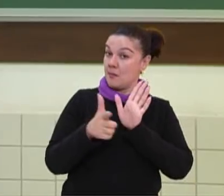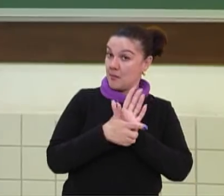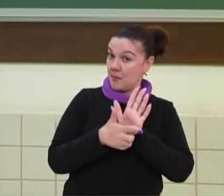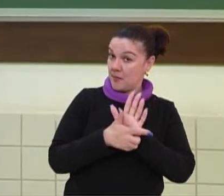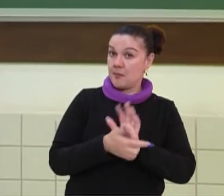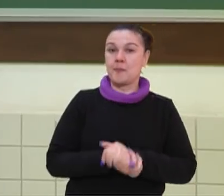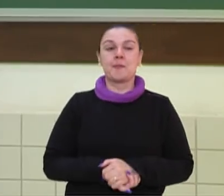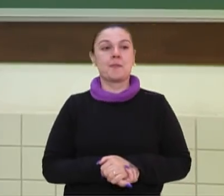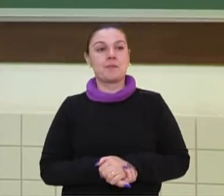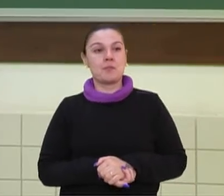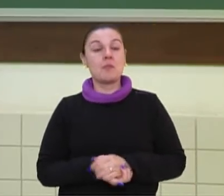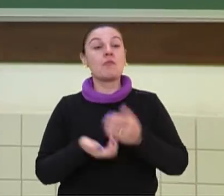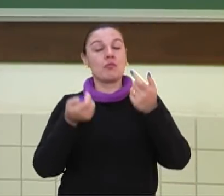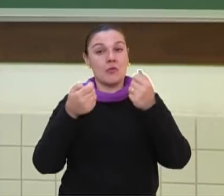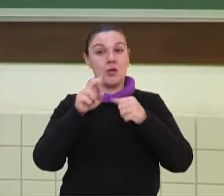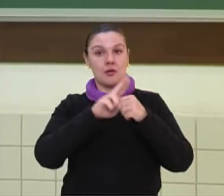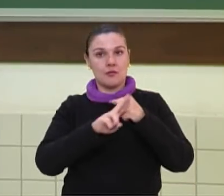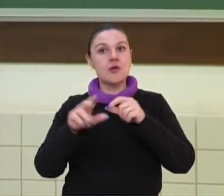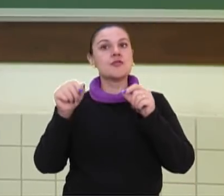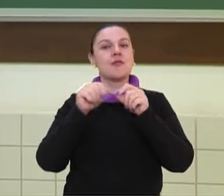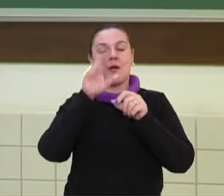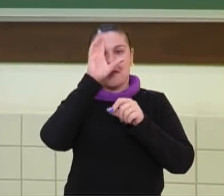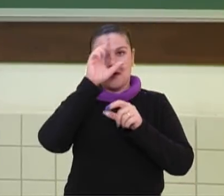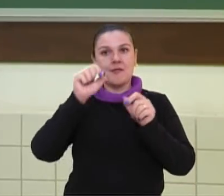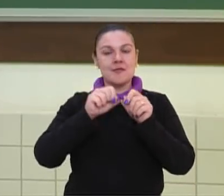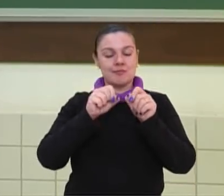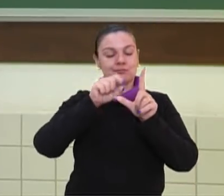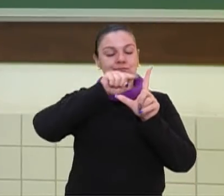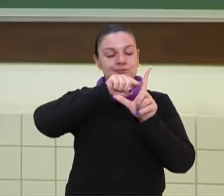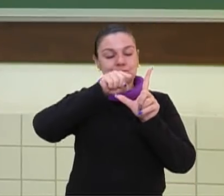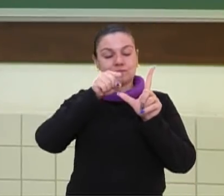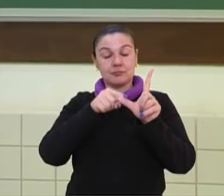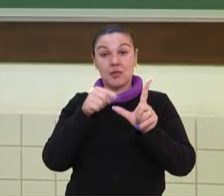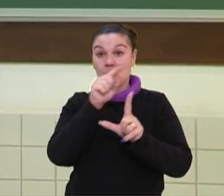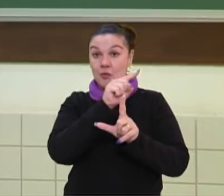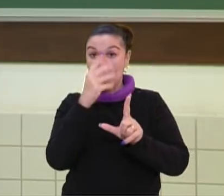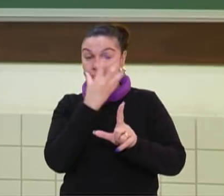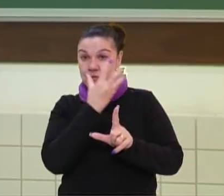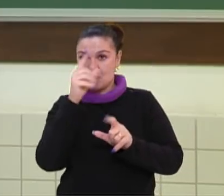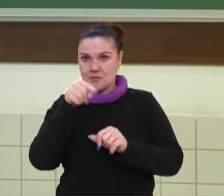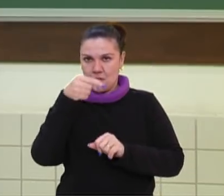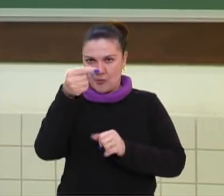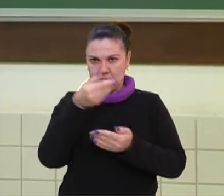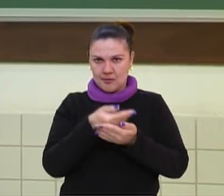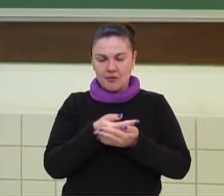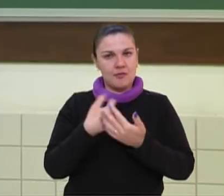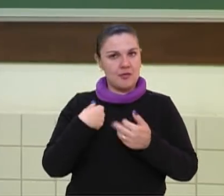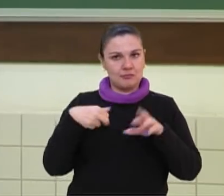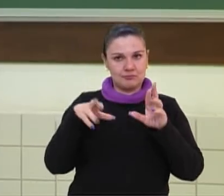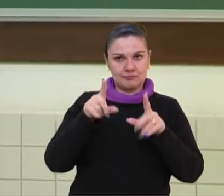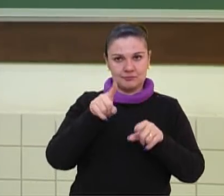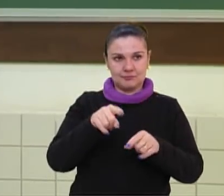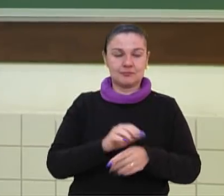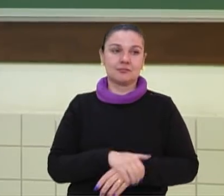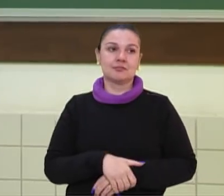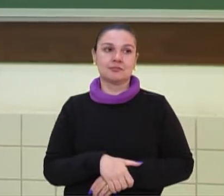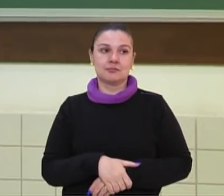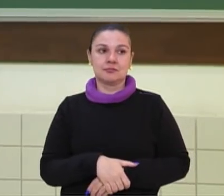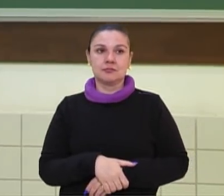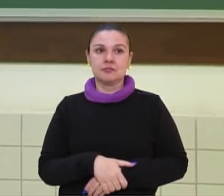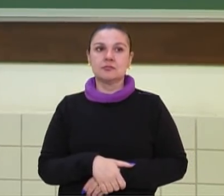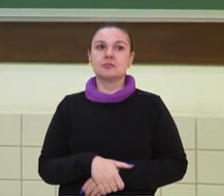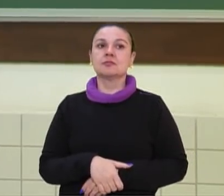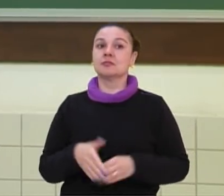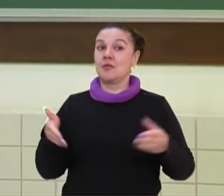papel, tá bom? A gente vai construir ângulos também. Não esqueça, então, na próxima aula, certo? Quero ver só, hein? Vamos lá.